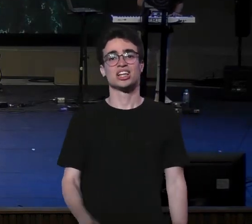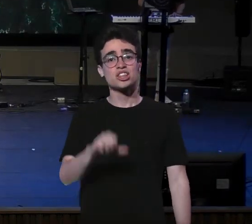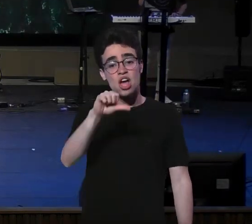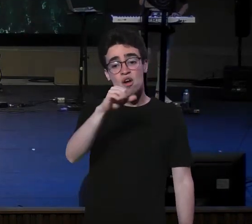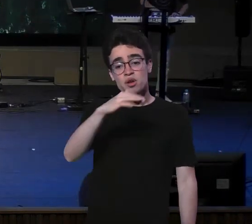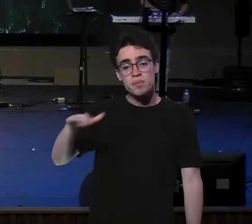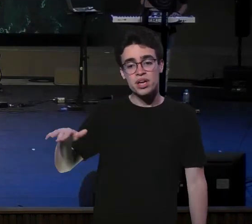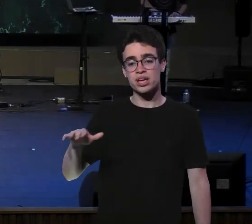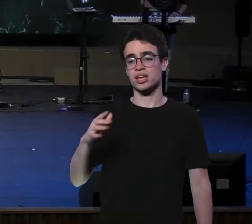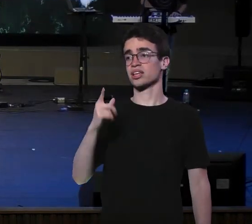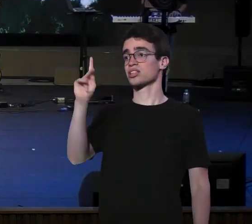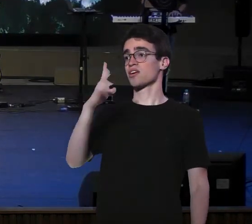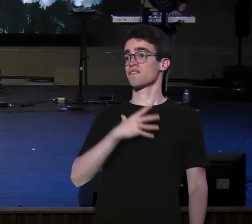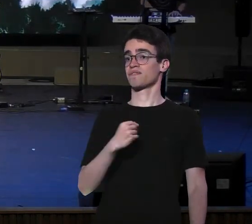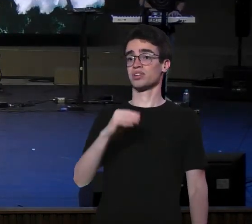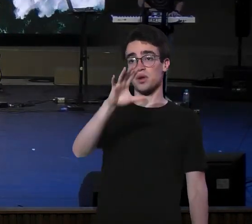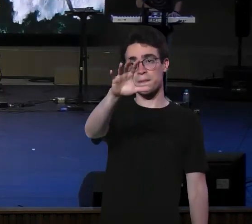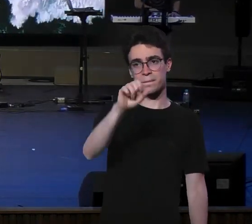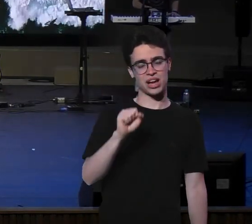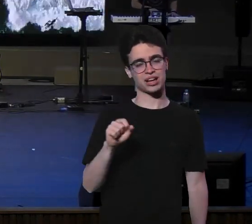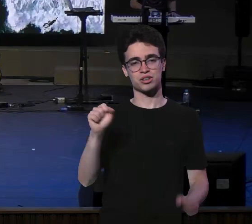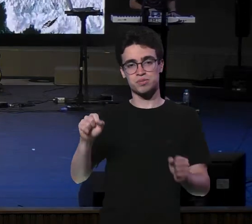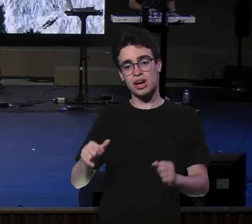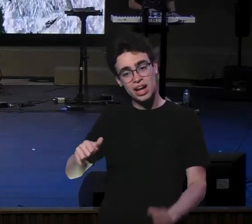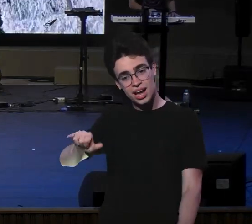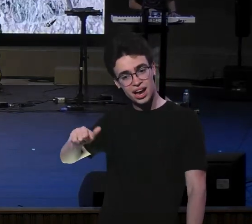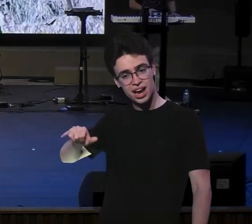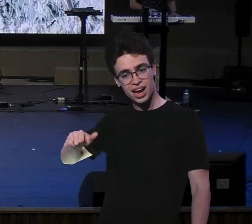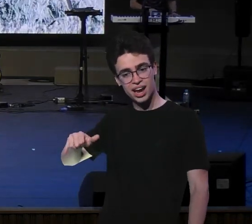9:30, busca teu filho. Bota um despertador aí, por favor.